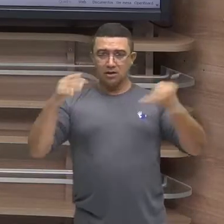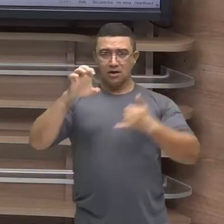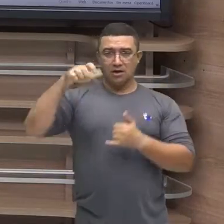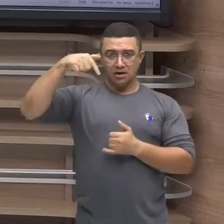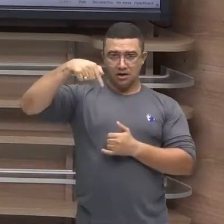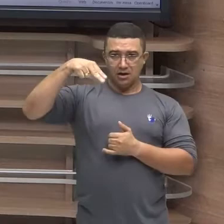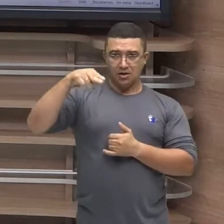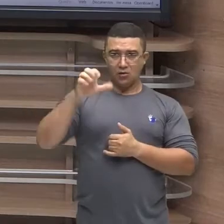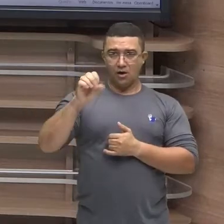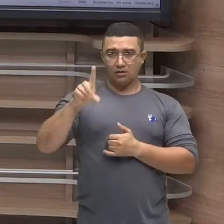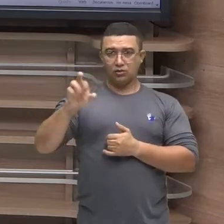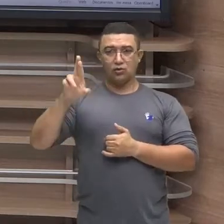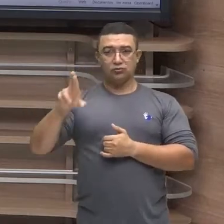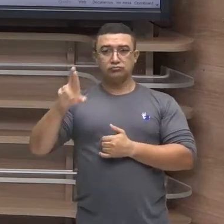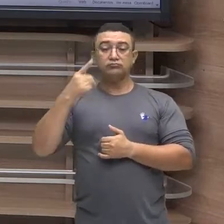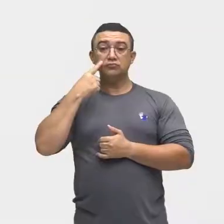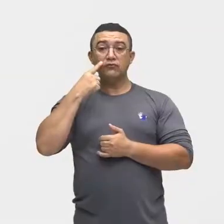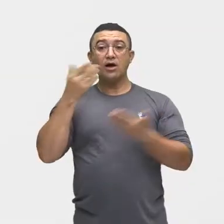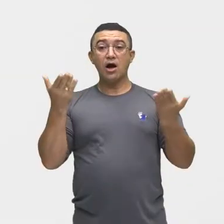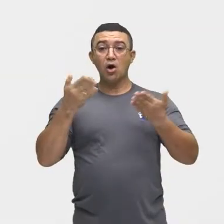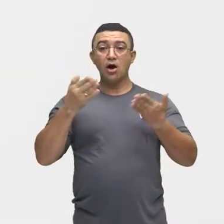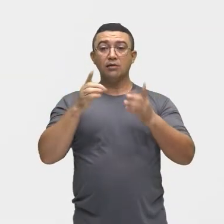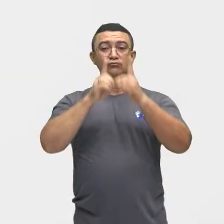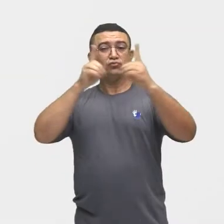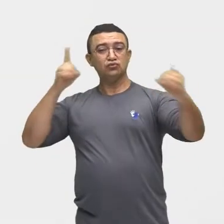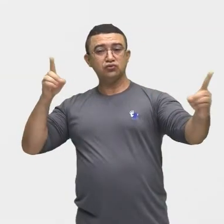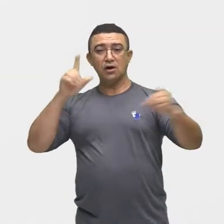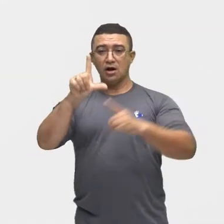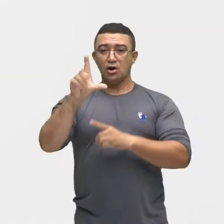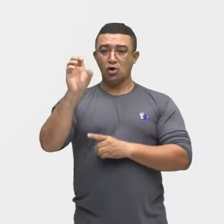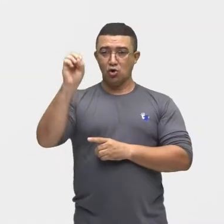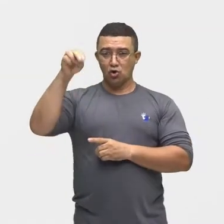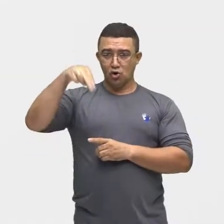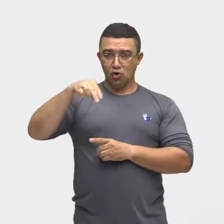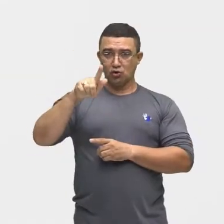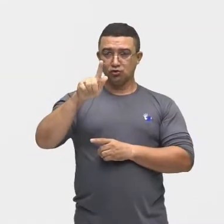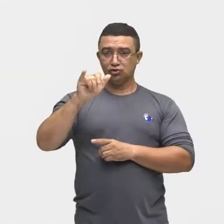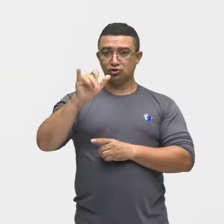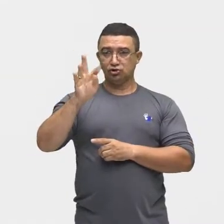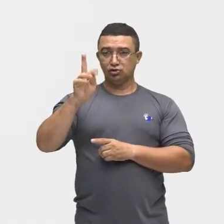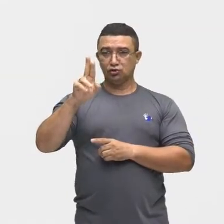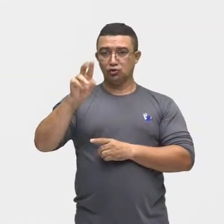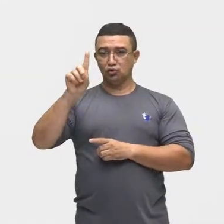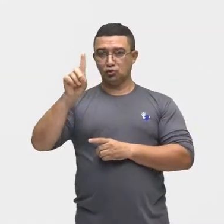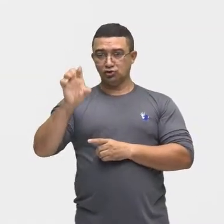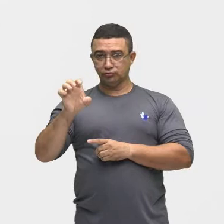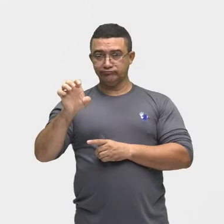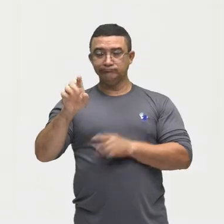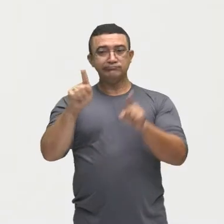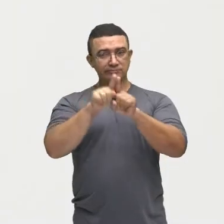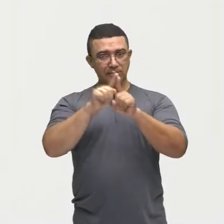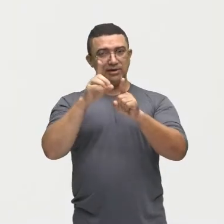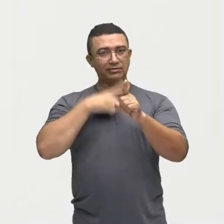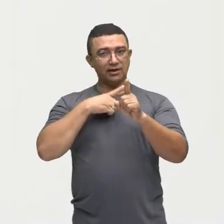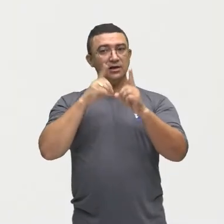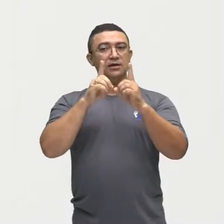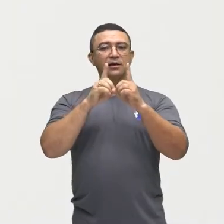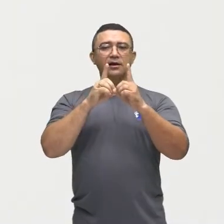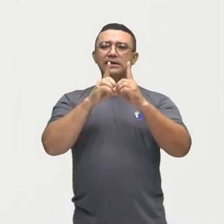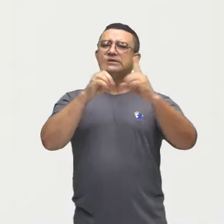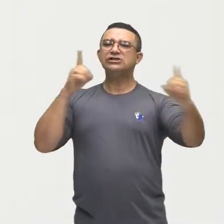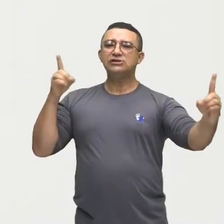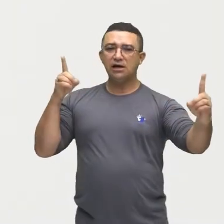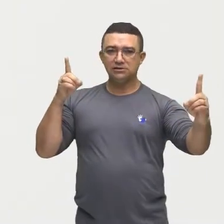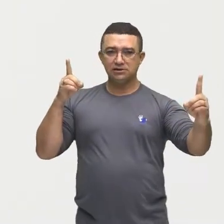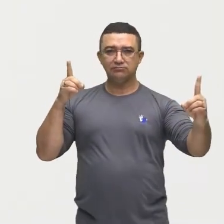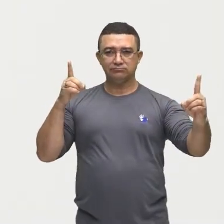vamos observar agora a longitude. Aí a gente tem também a distância, né, que vai ser medida em graus.